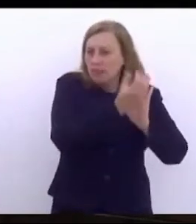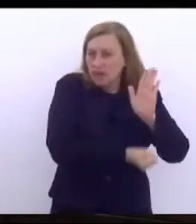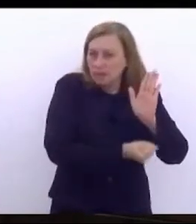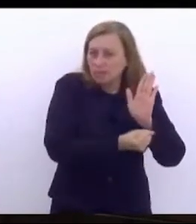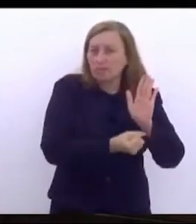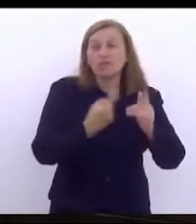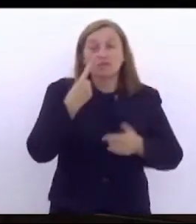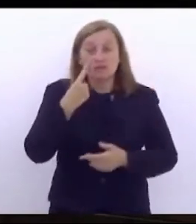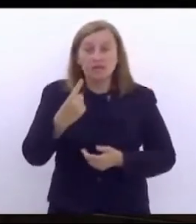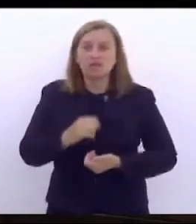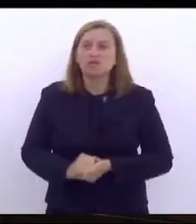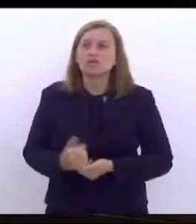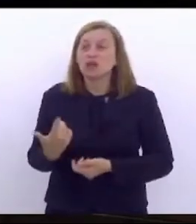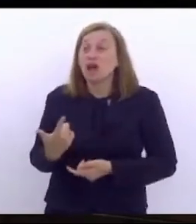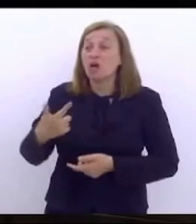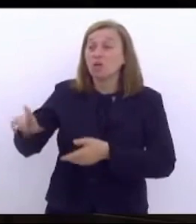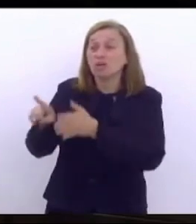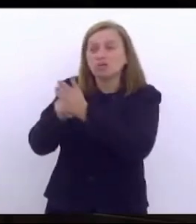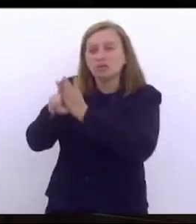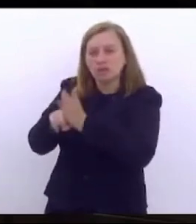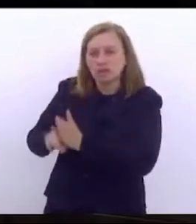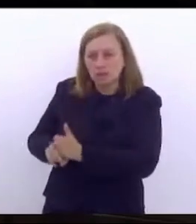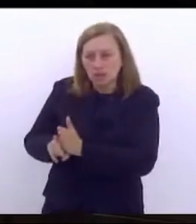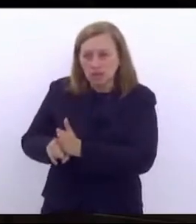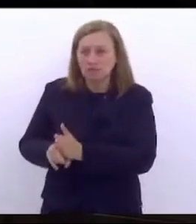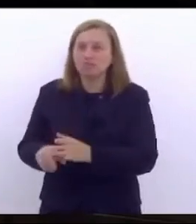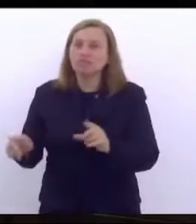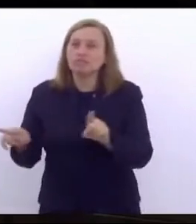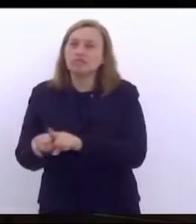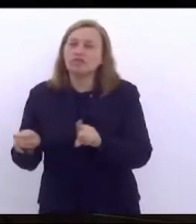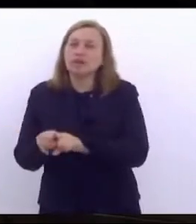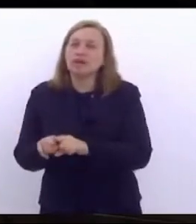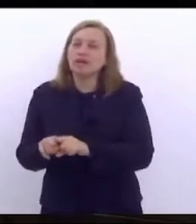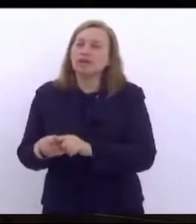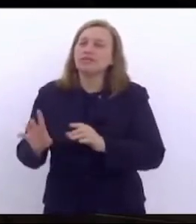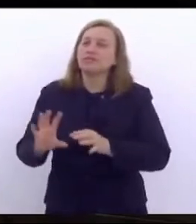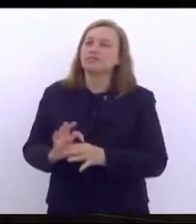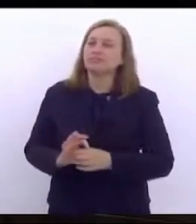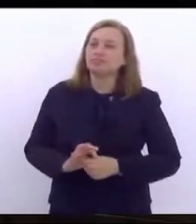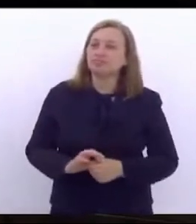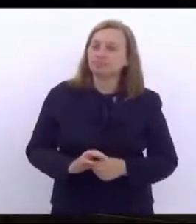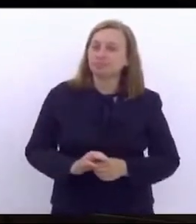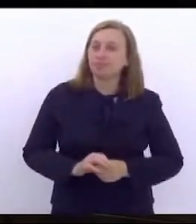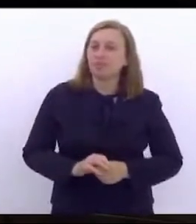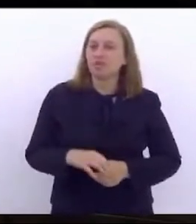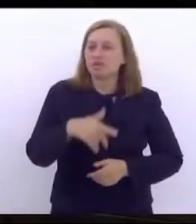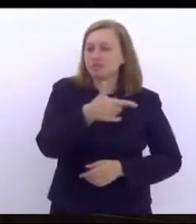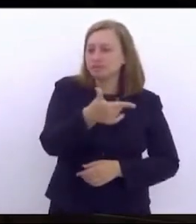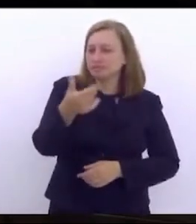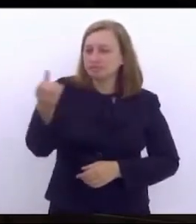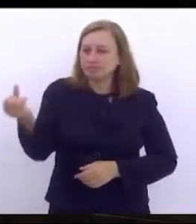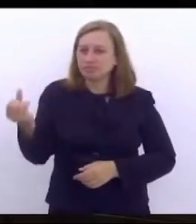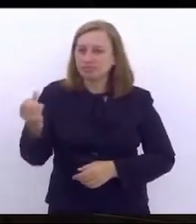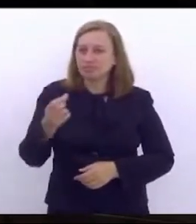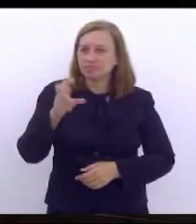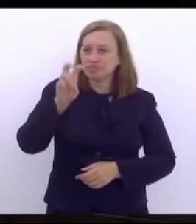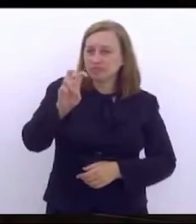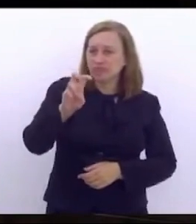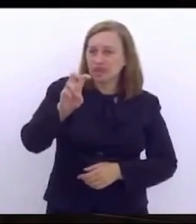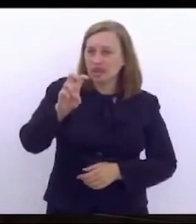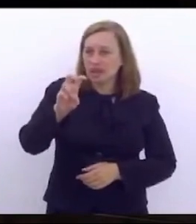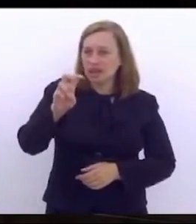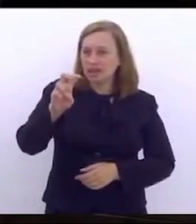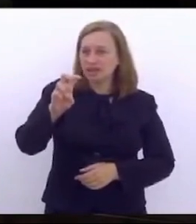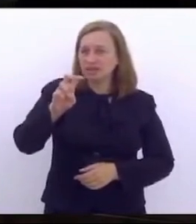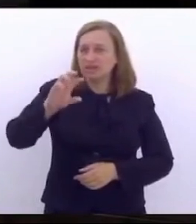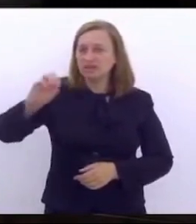Né? O que diz a outra pesquisa, pro-choice, também, pró-legalização, que é a PNA 2016, 500 mil abortos, ou